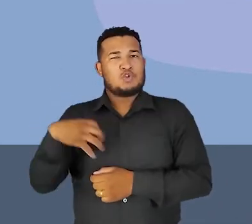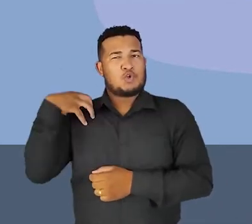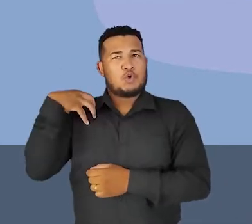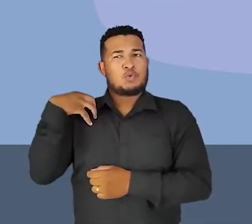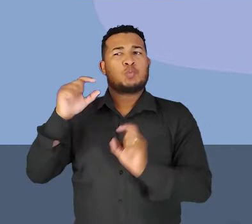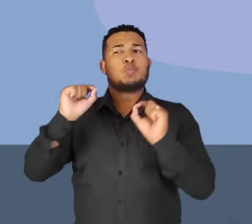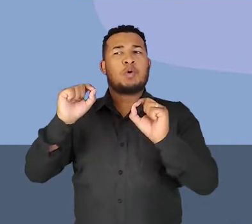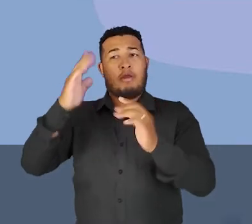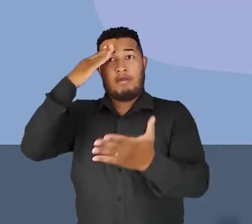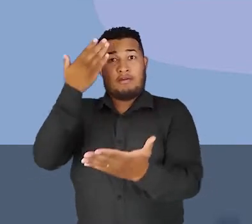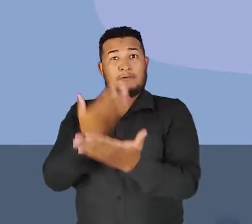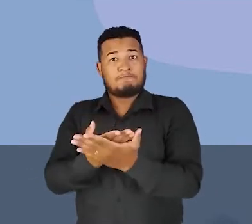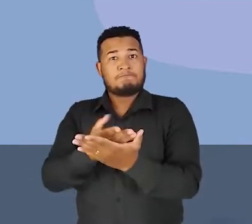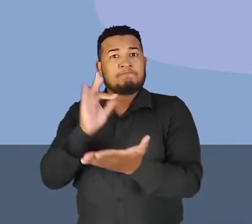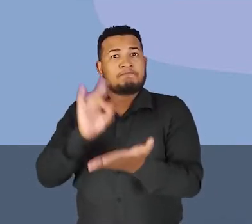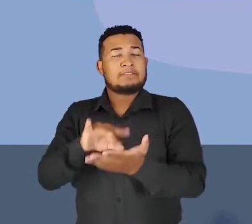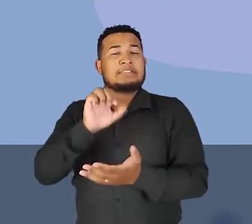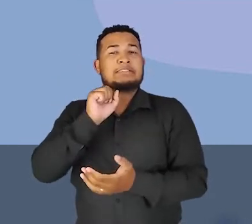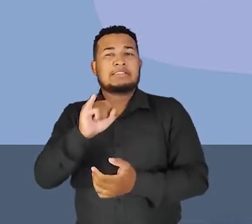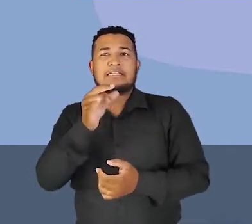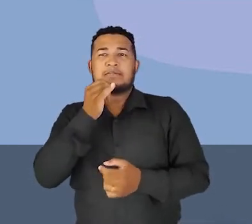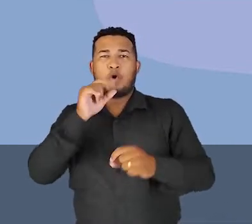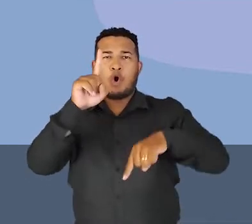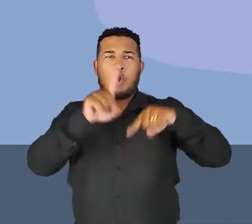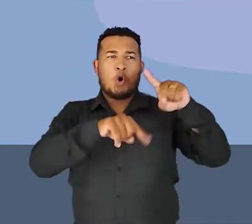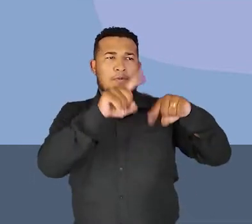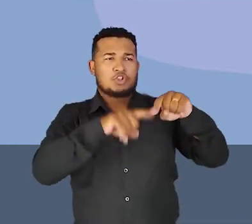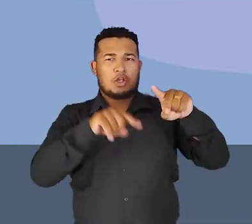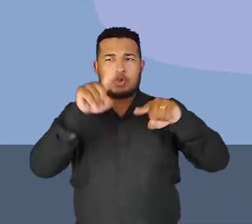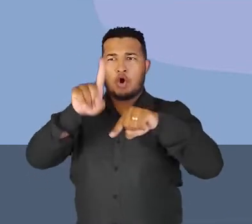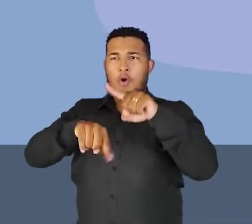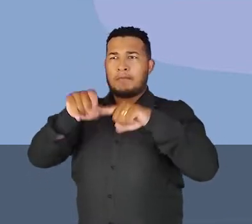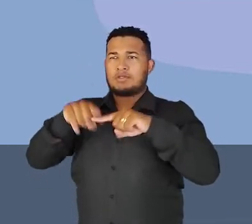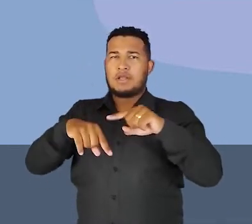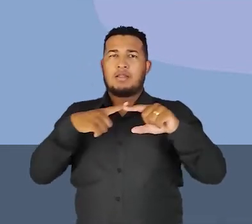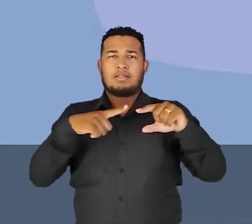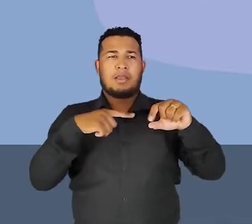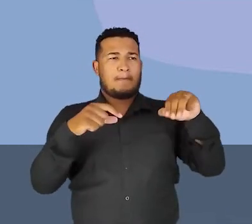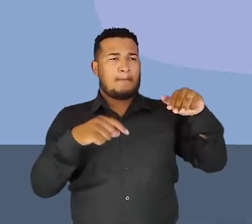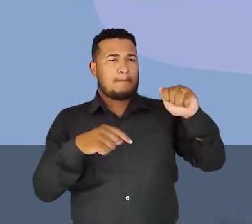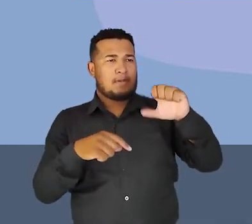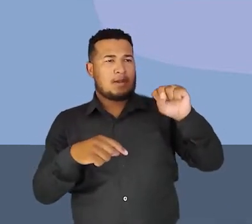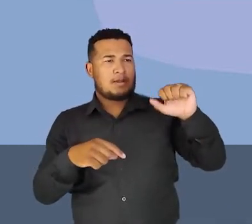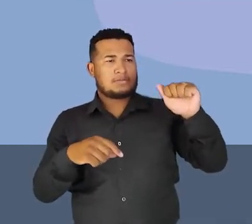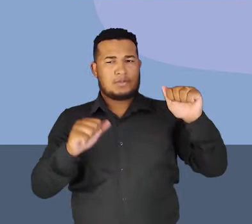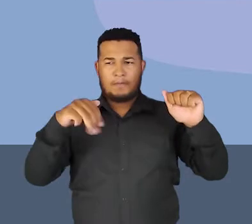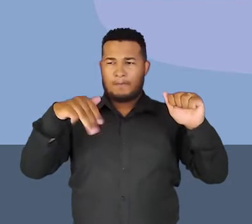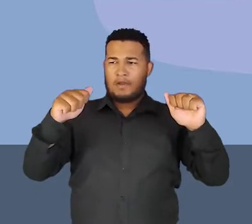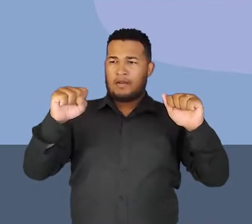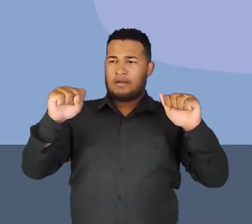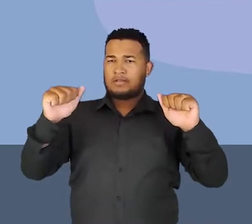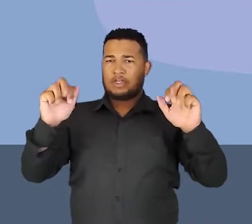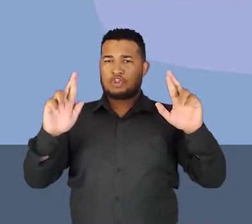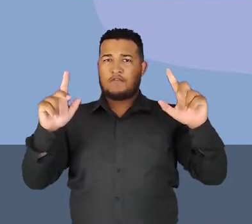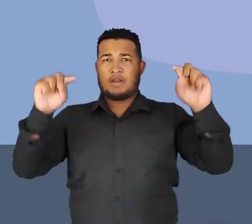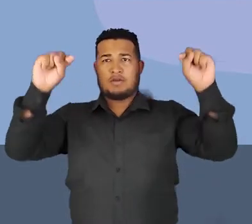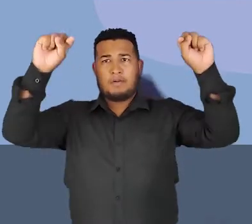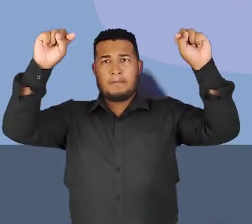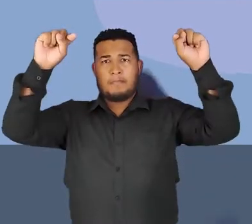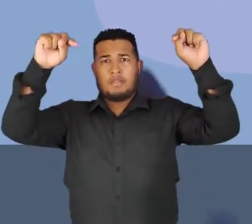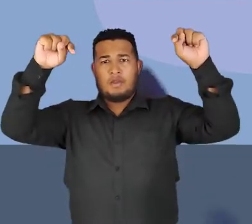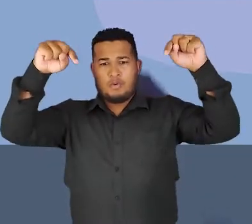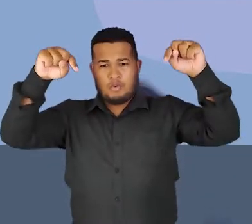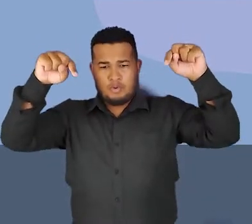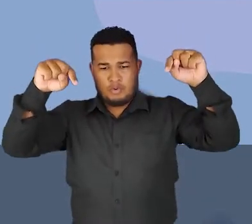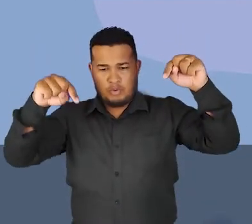aristotélico acreditar que quando se soltava dois objetos com massas diferentes de uma mesma altura, esses objetos